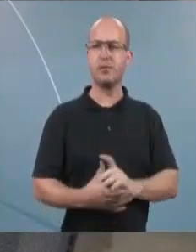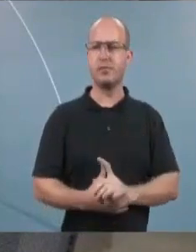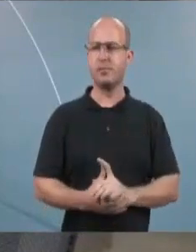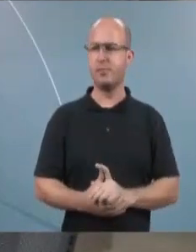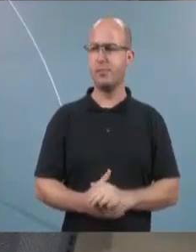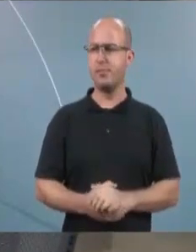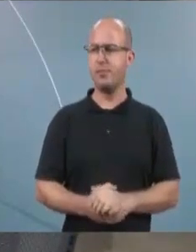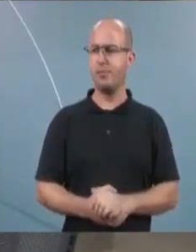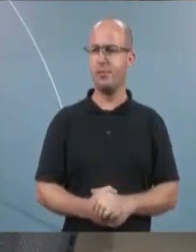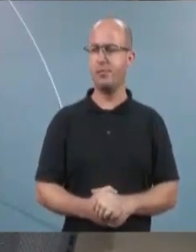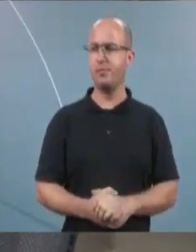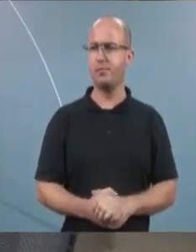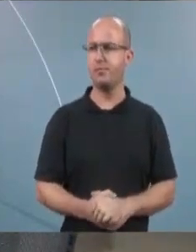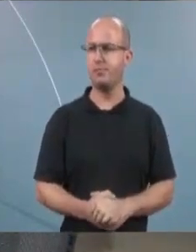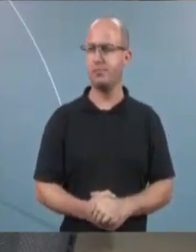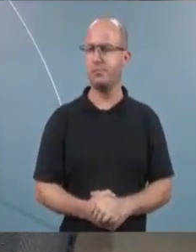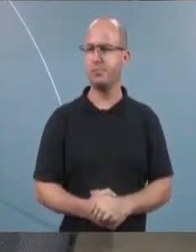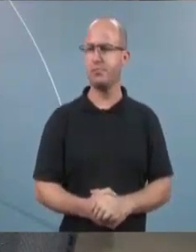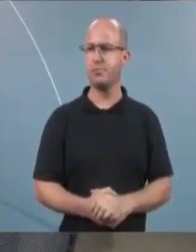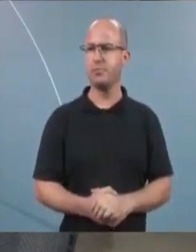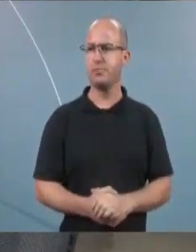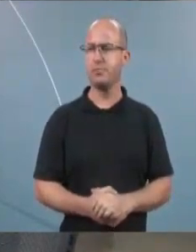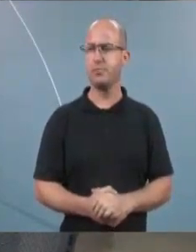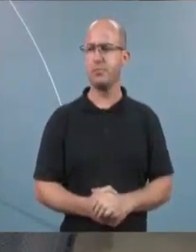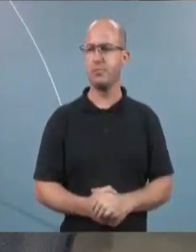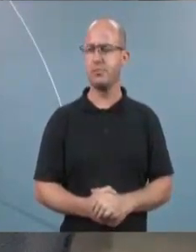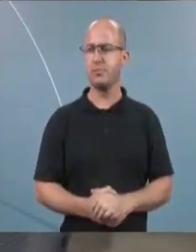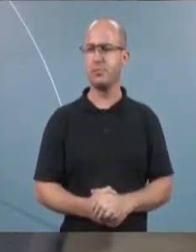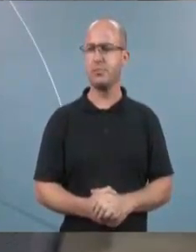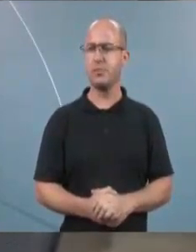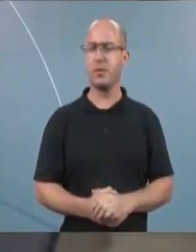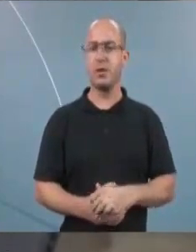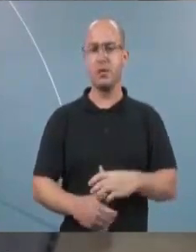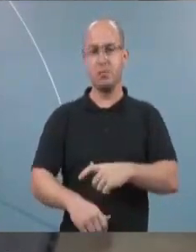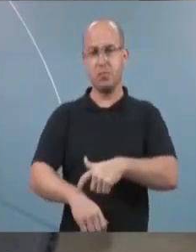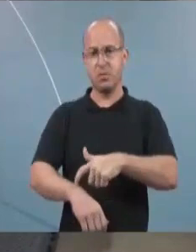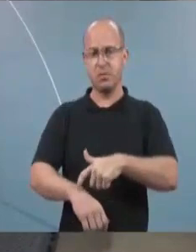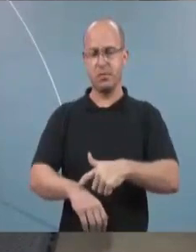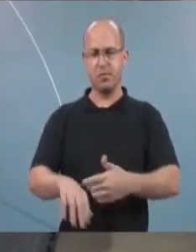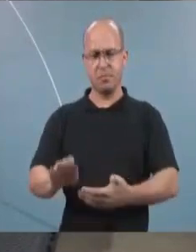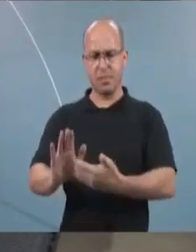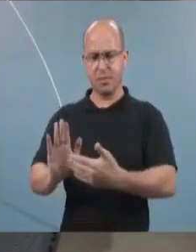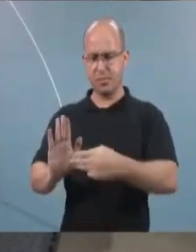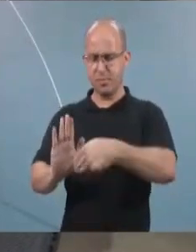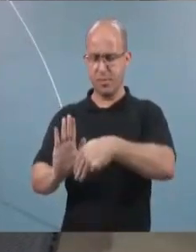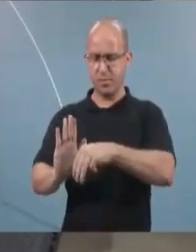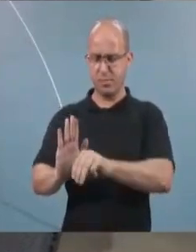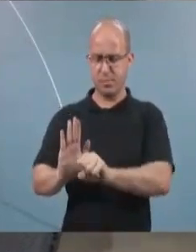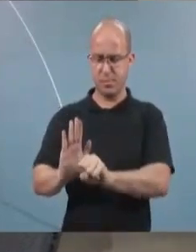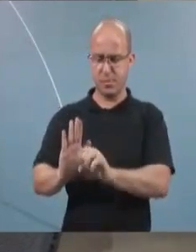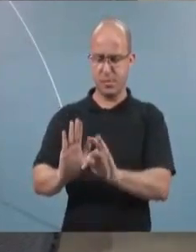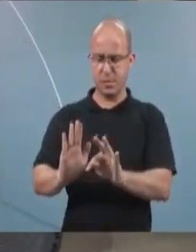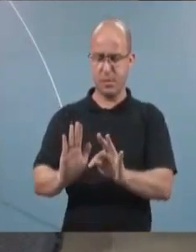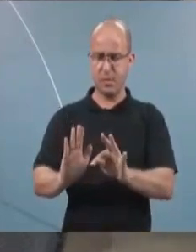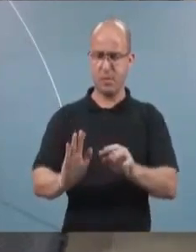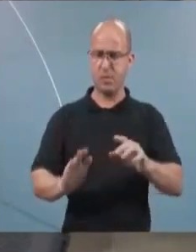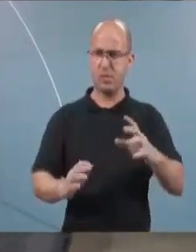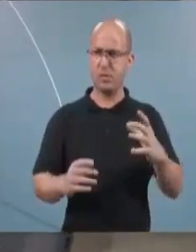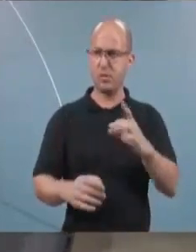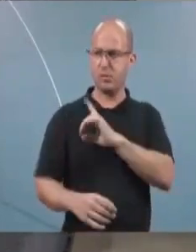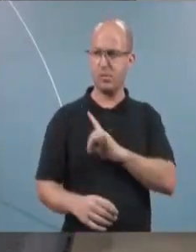Presidente é que na hora que se tem uma pauta do MST chove de